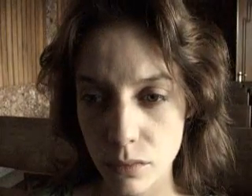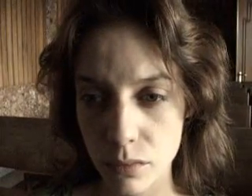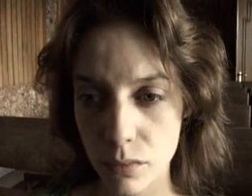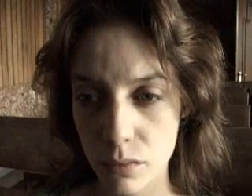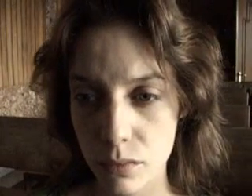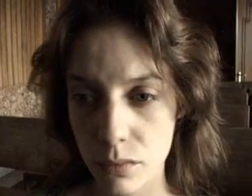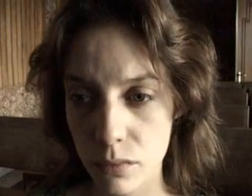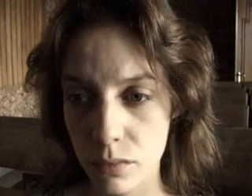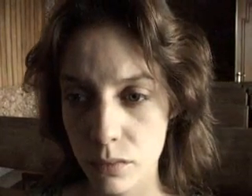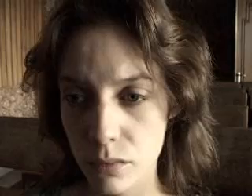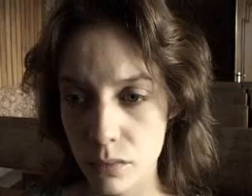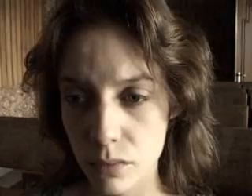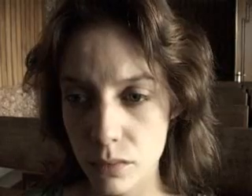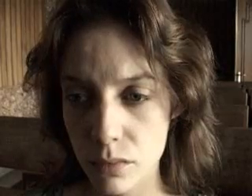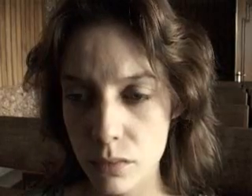Porque é que decidiu abortar?